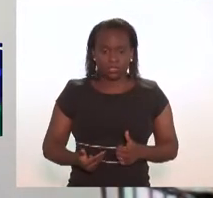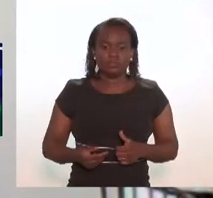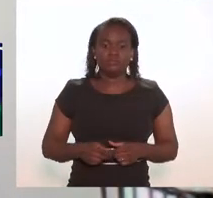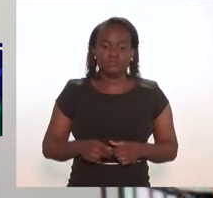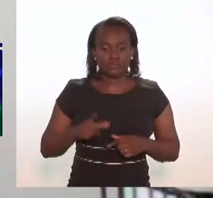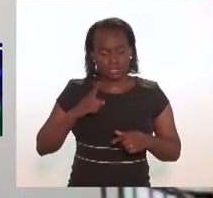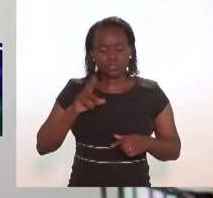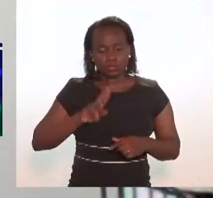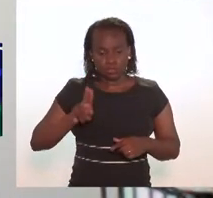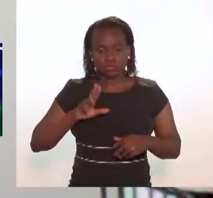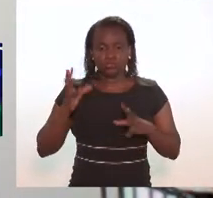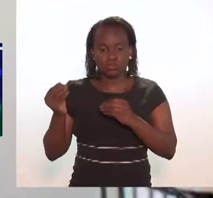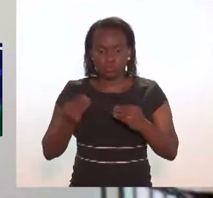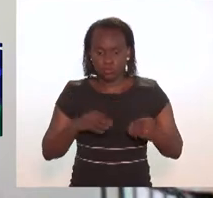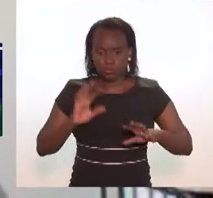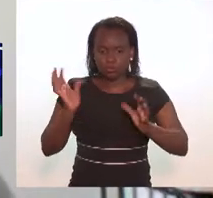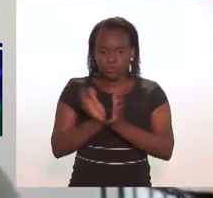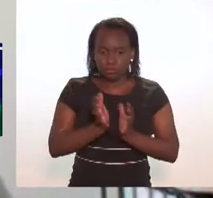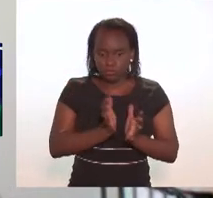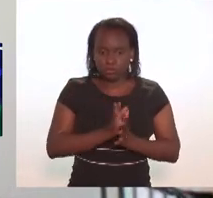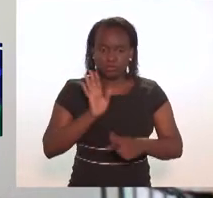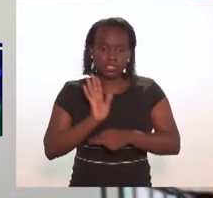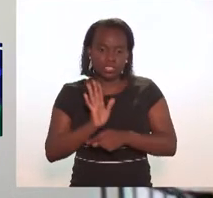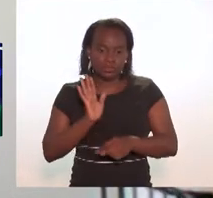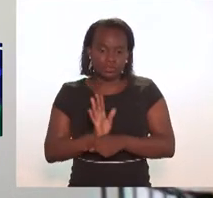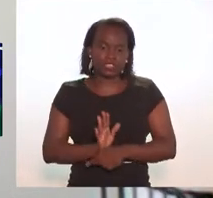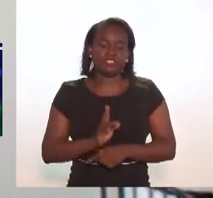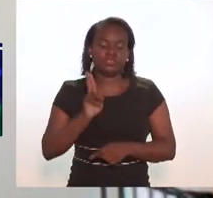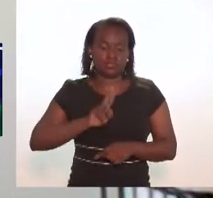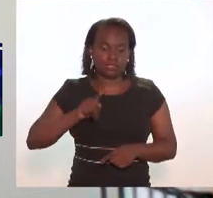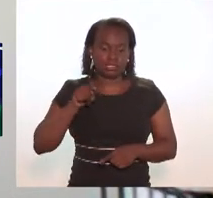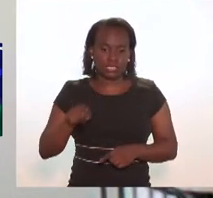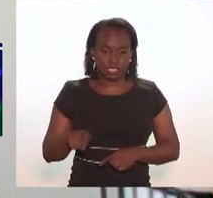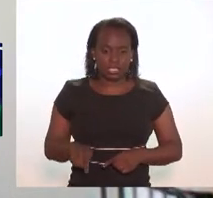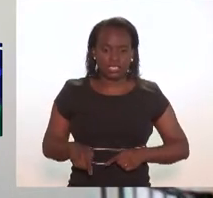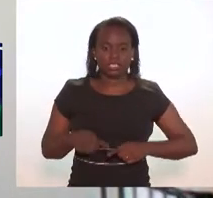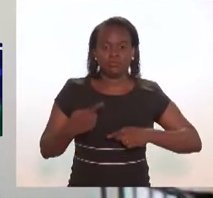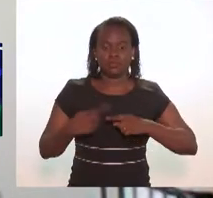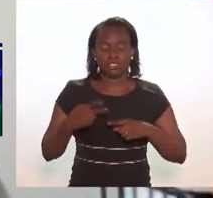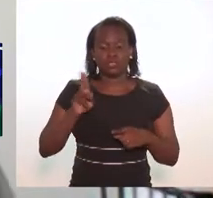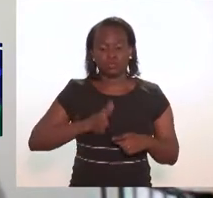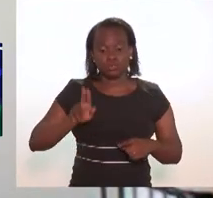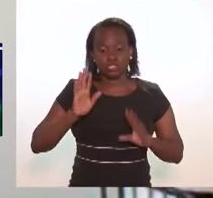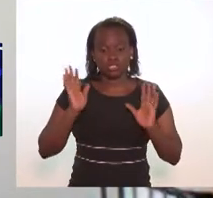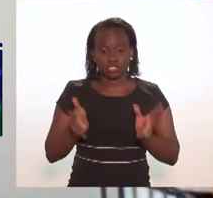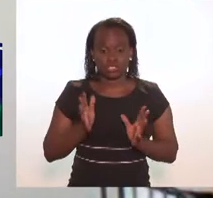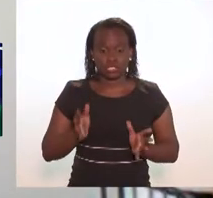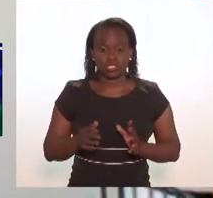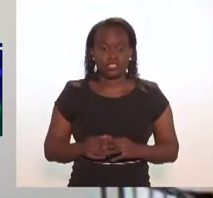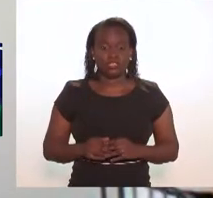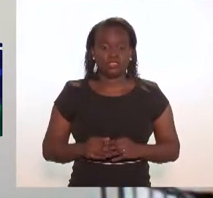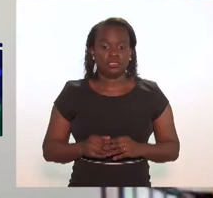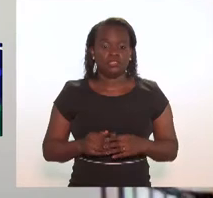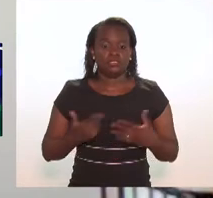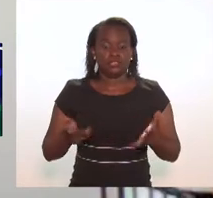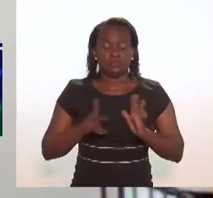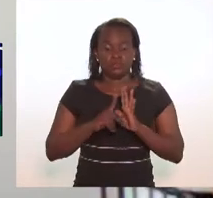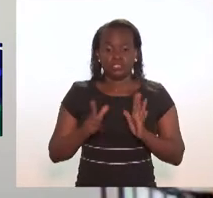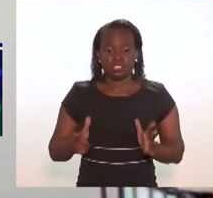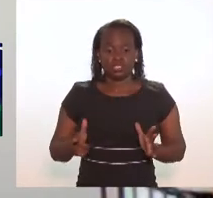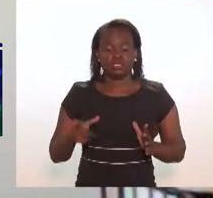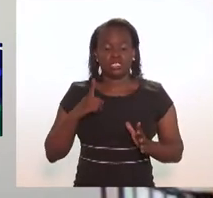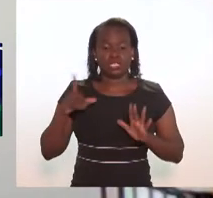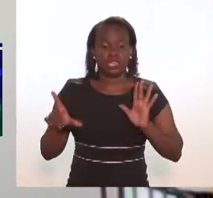curso, que grupos defendem que aconteça e, por isso, utilizam, e que o projeto tenta, por